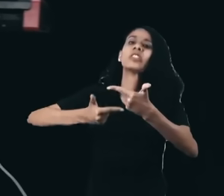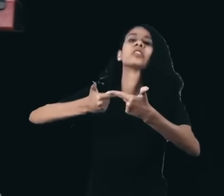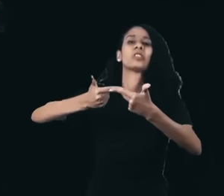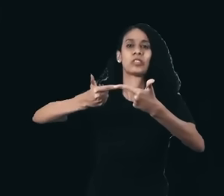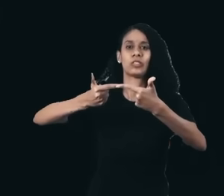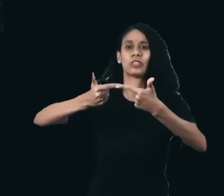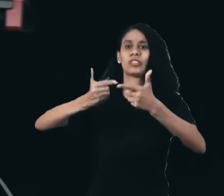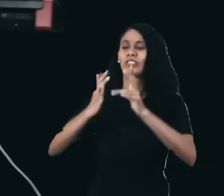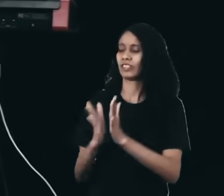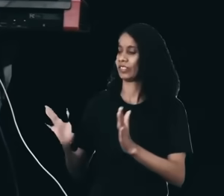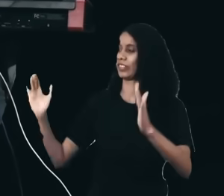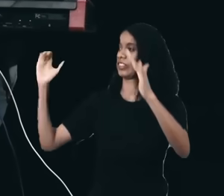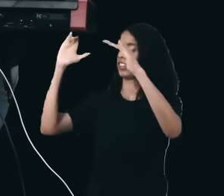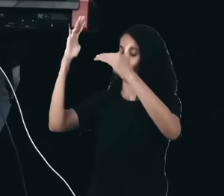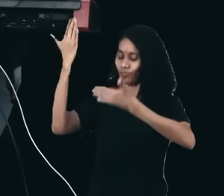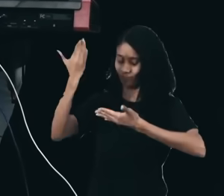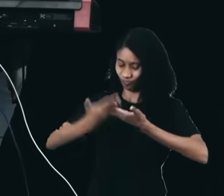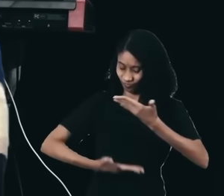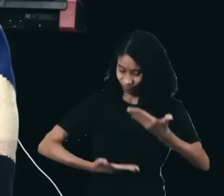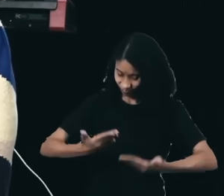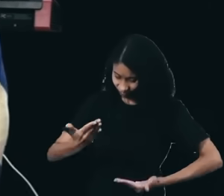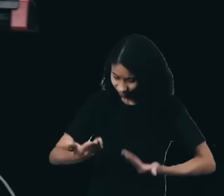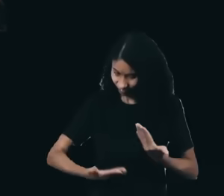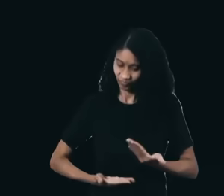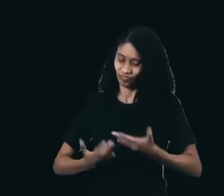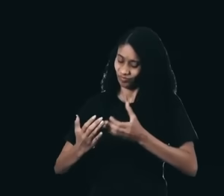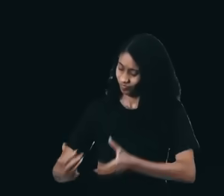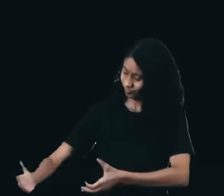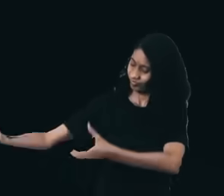do serviço nos seus ombros.